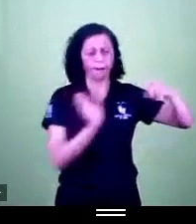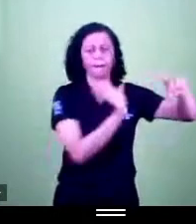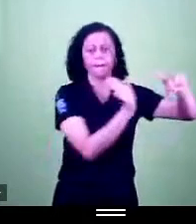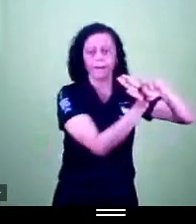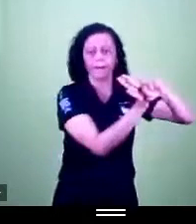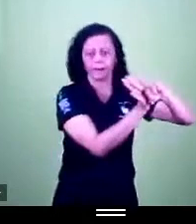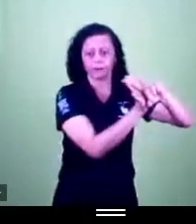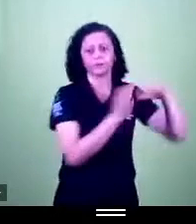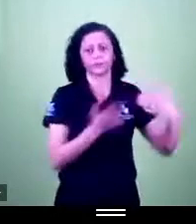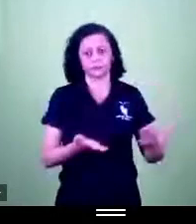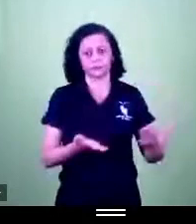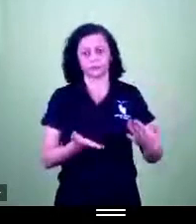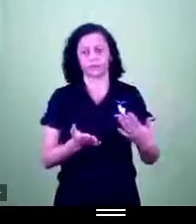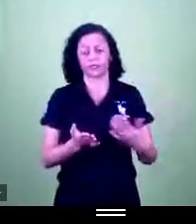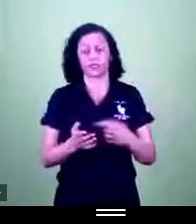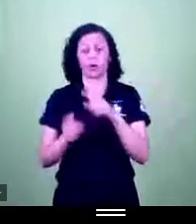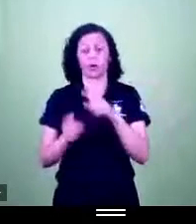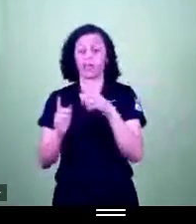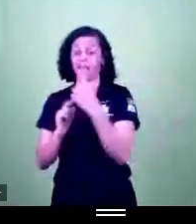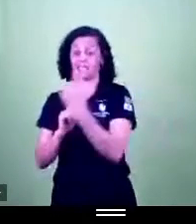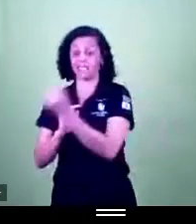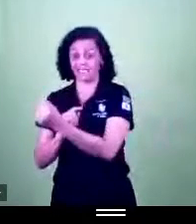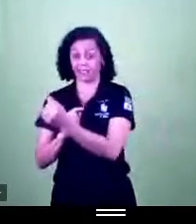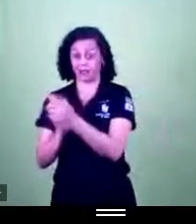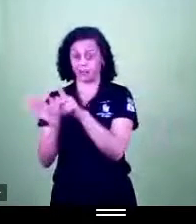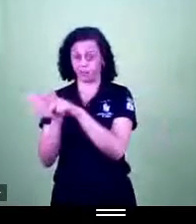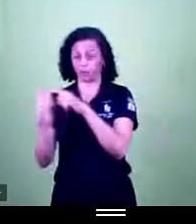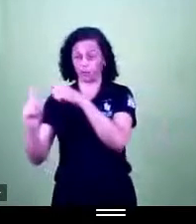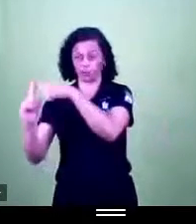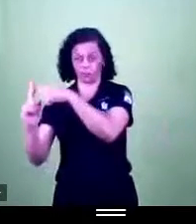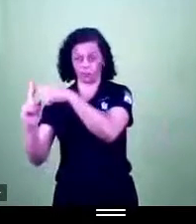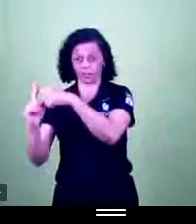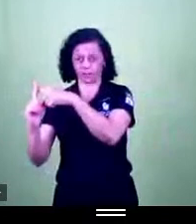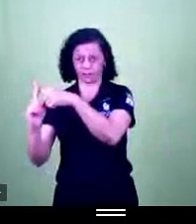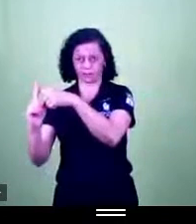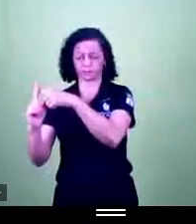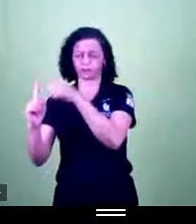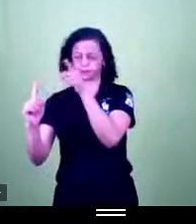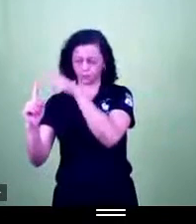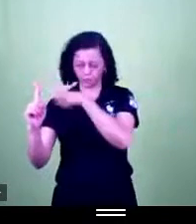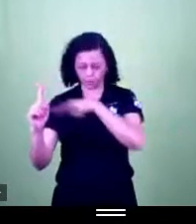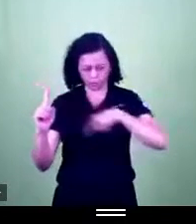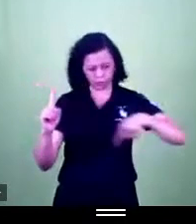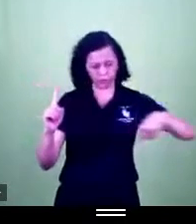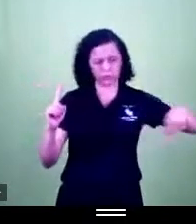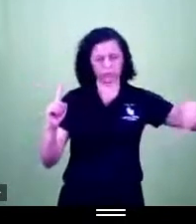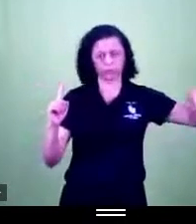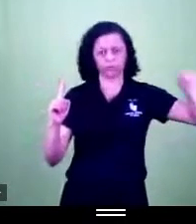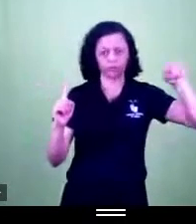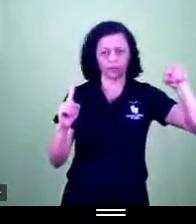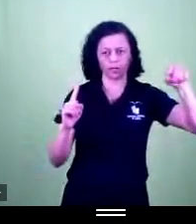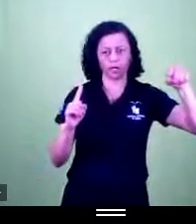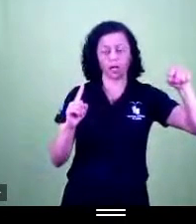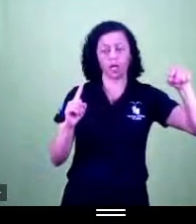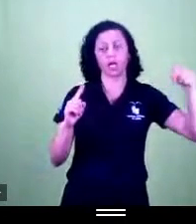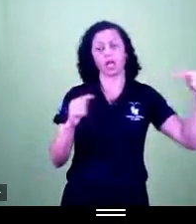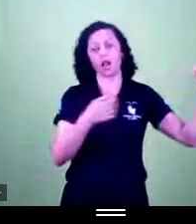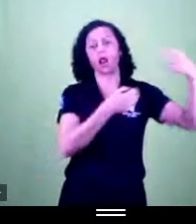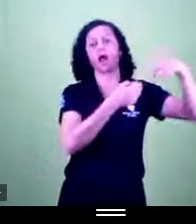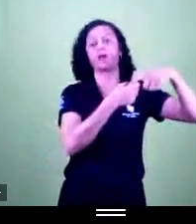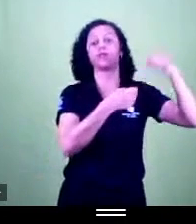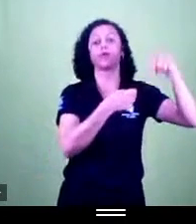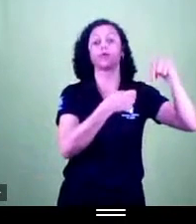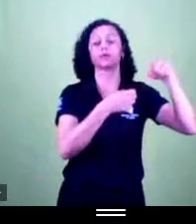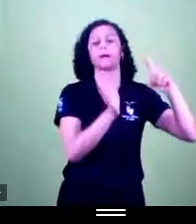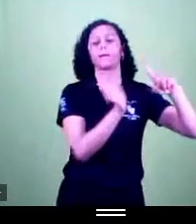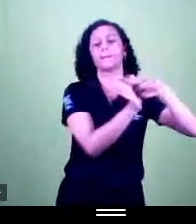corrente ela sai do mais e volta para o menos. E a tensão, pessoal, né? Seja ela de elevação ou a gente vai ver na próxima